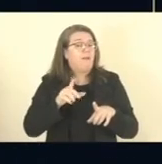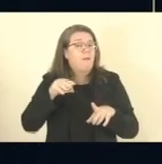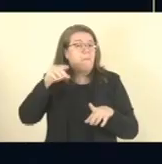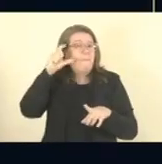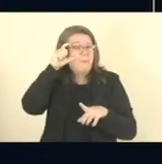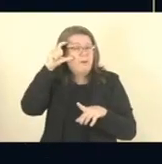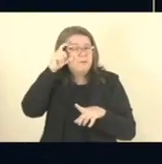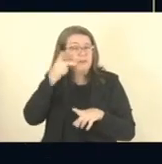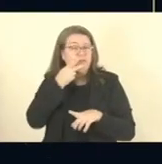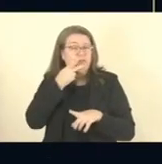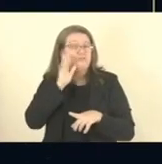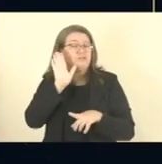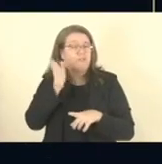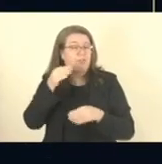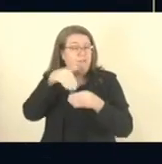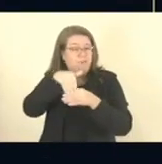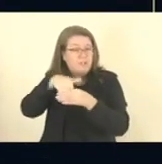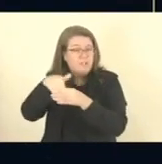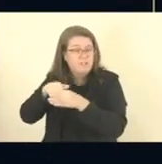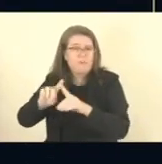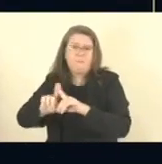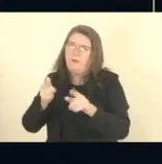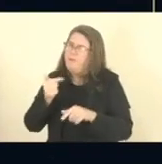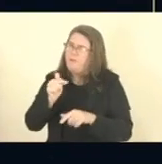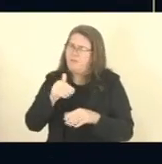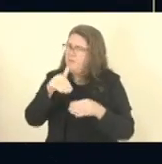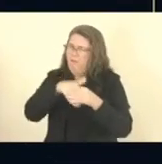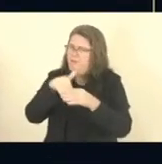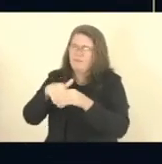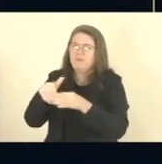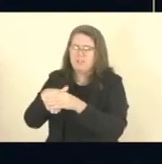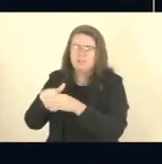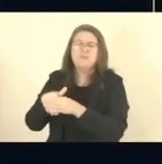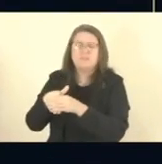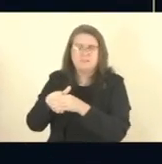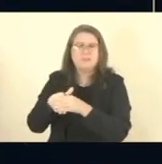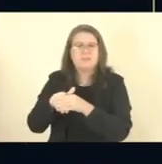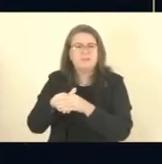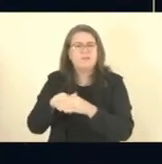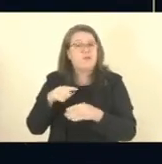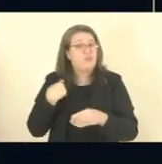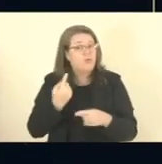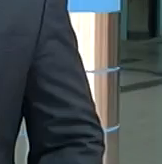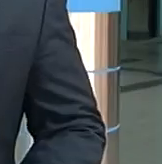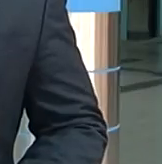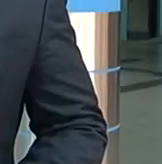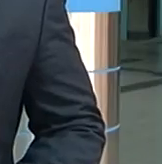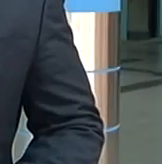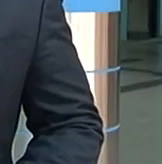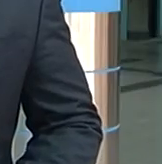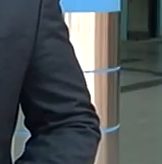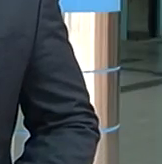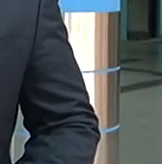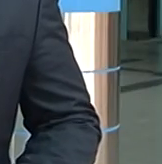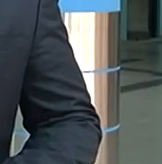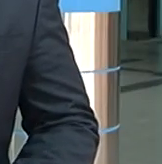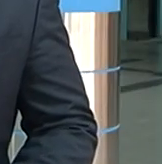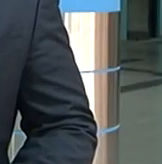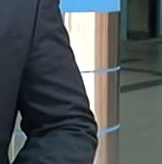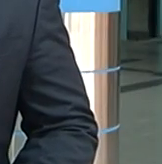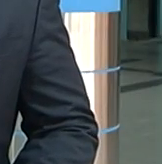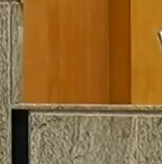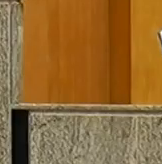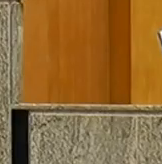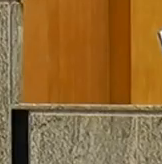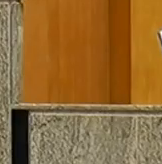Valadão denunciou o que considera privatização de parques naturais do Estado. Irine Lopes afirmou que